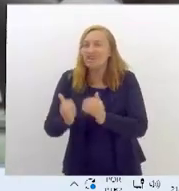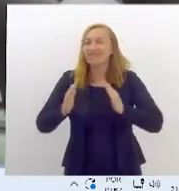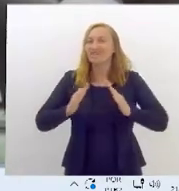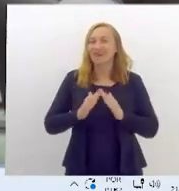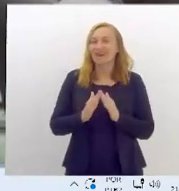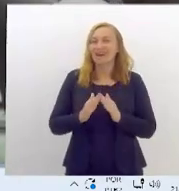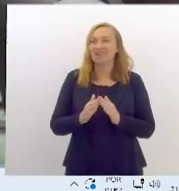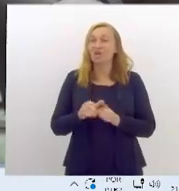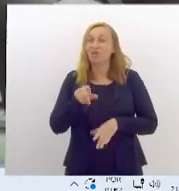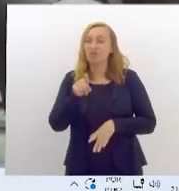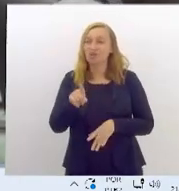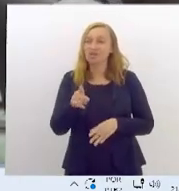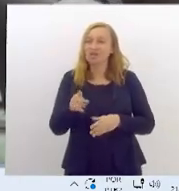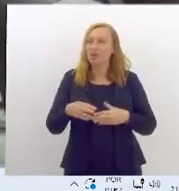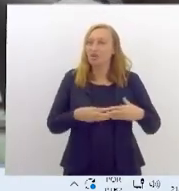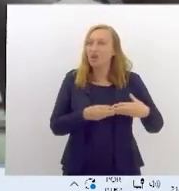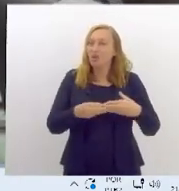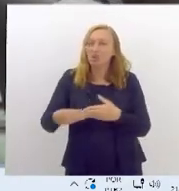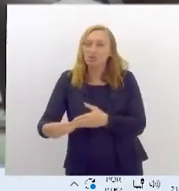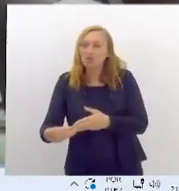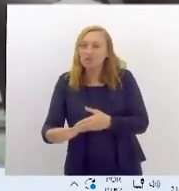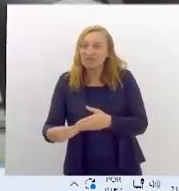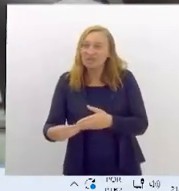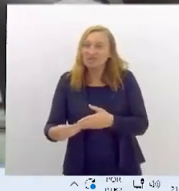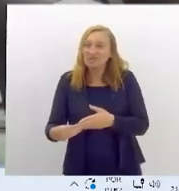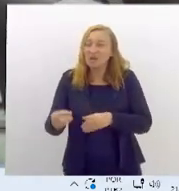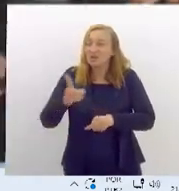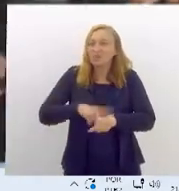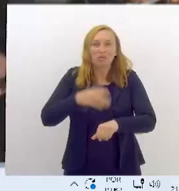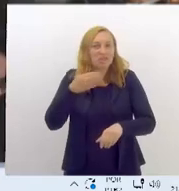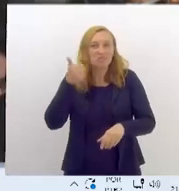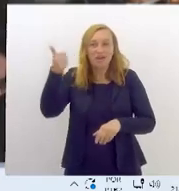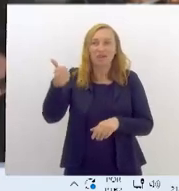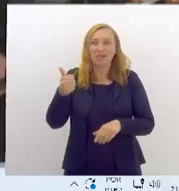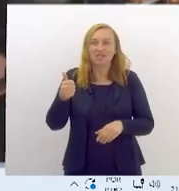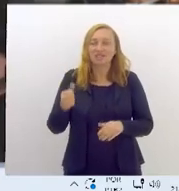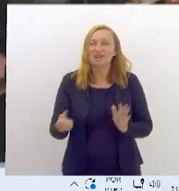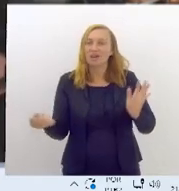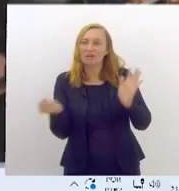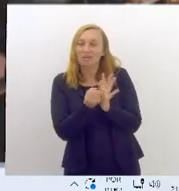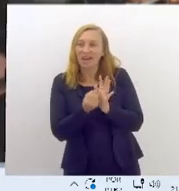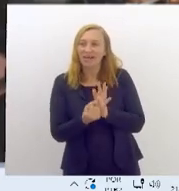casa você nos conduziu para momentos melhores